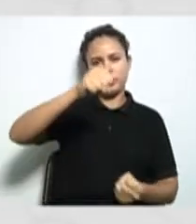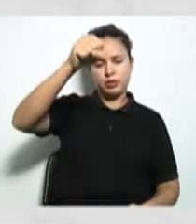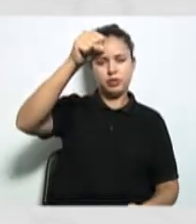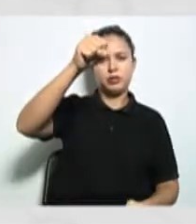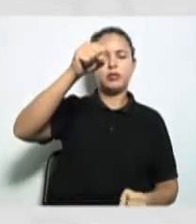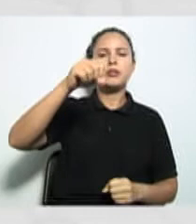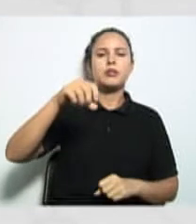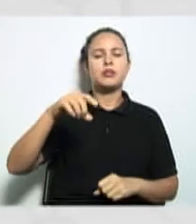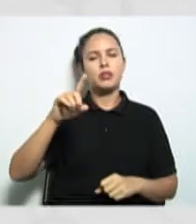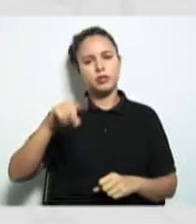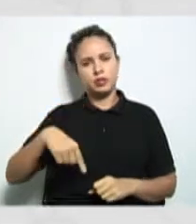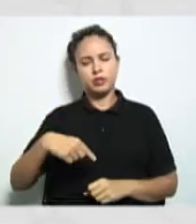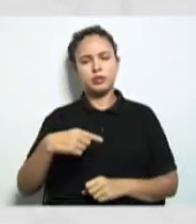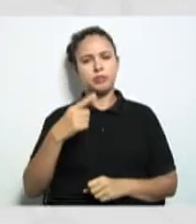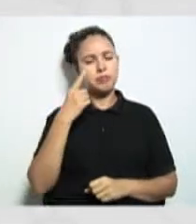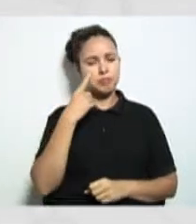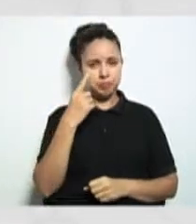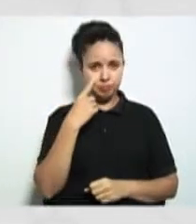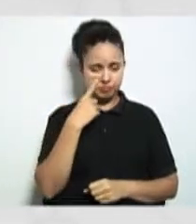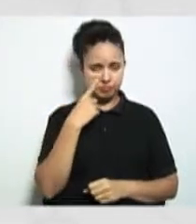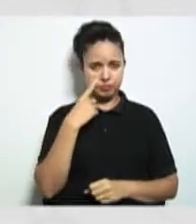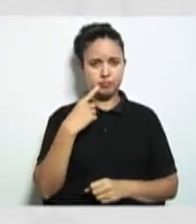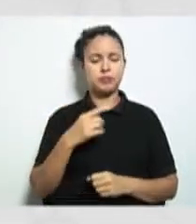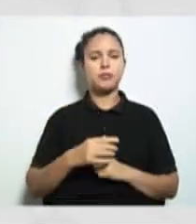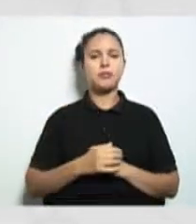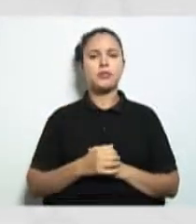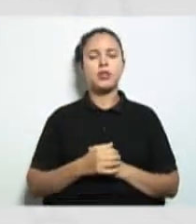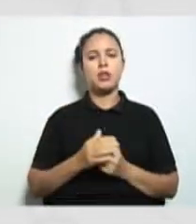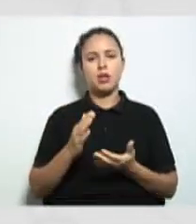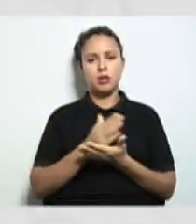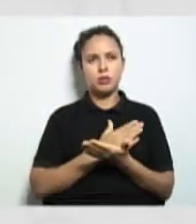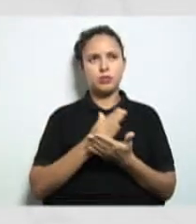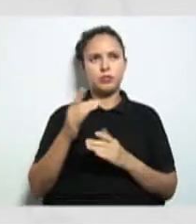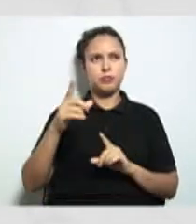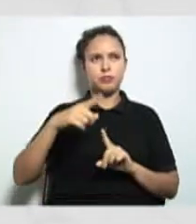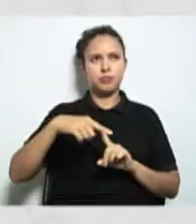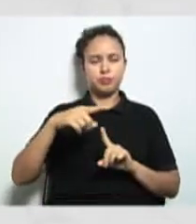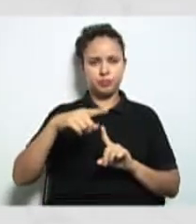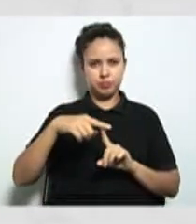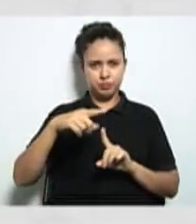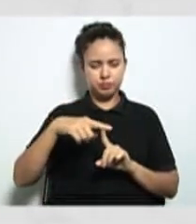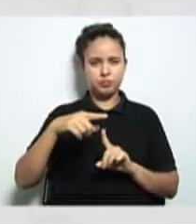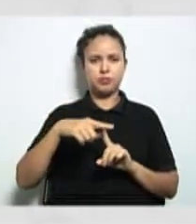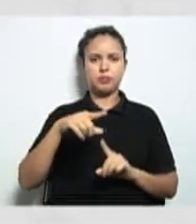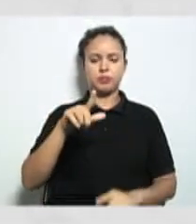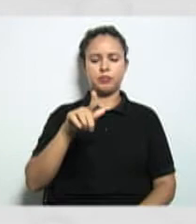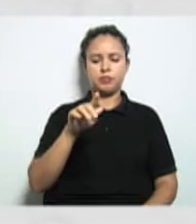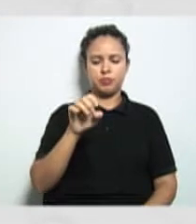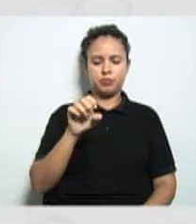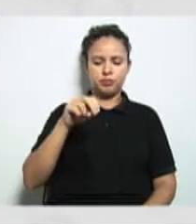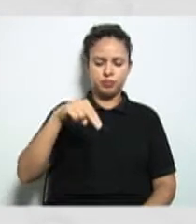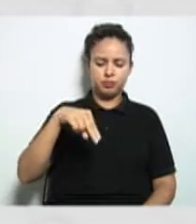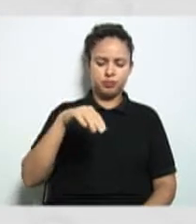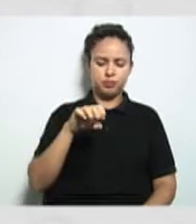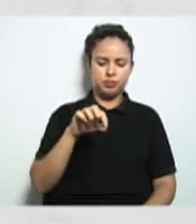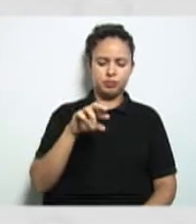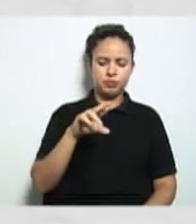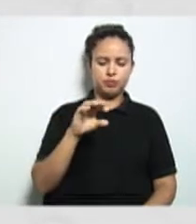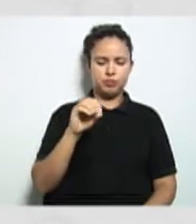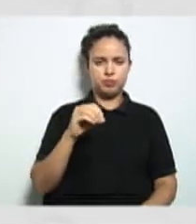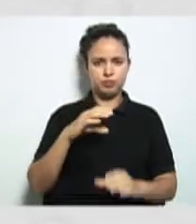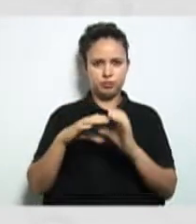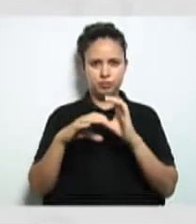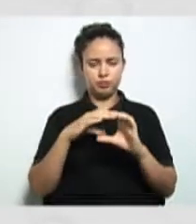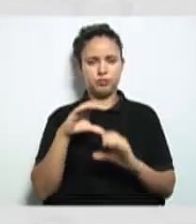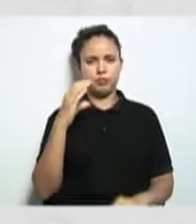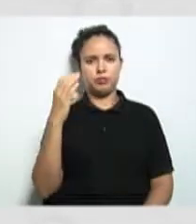nós vimos aí. Então, esses daqui são alguns tipos, alguns gêneros de comunicação científica. E aqui a gente